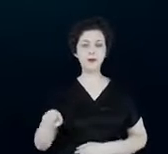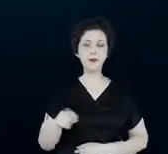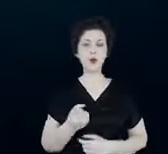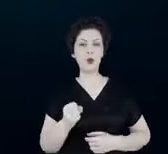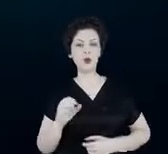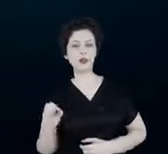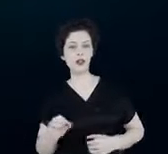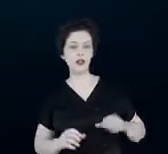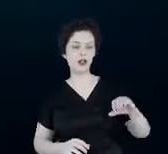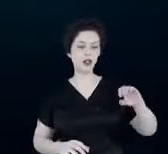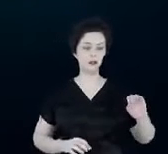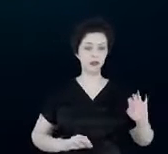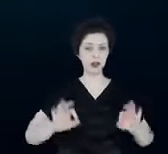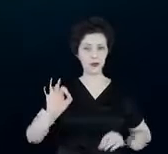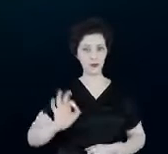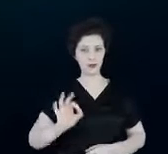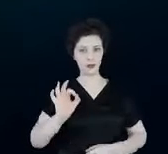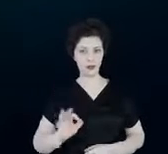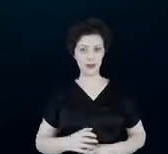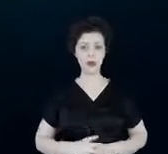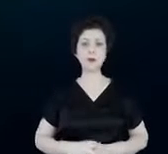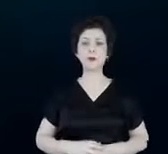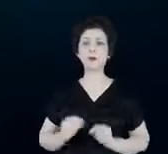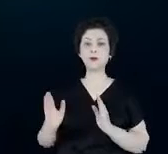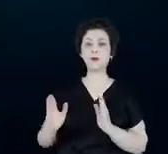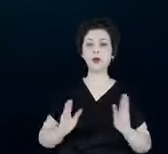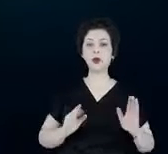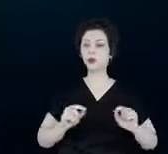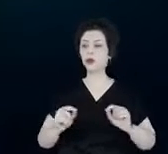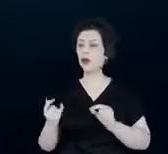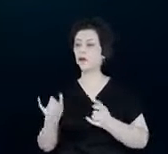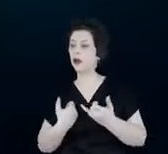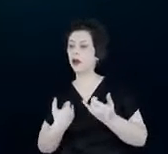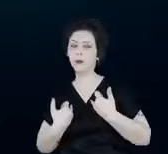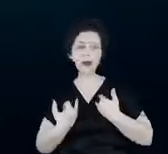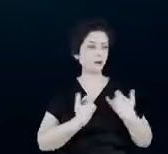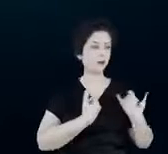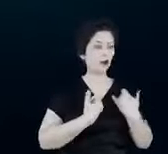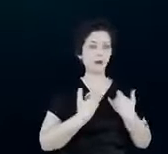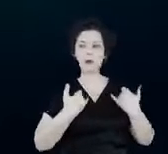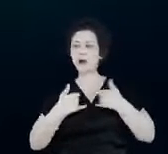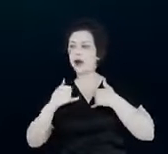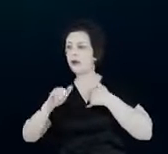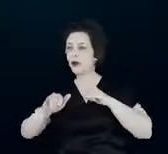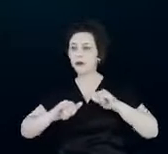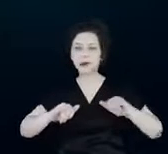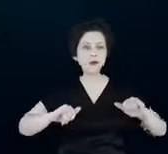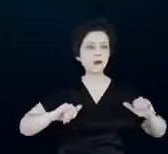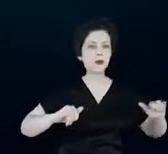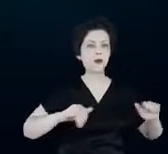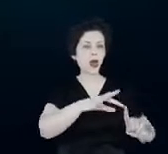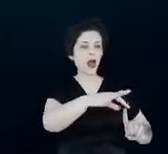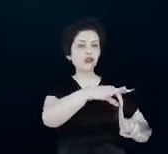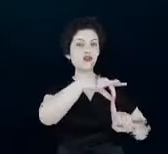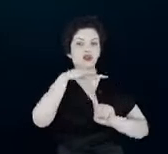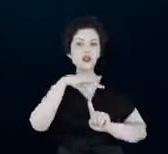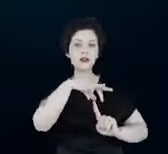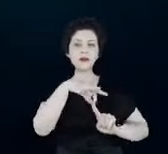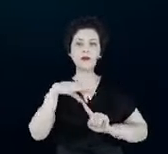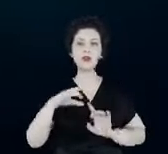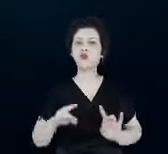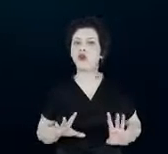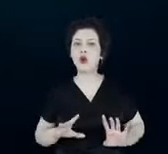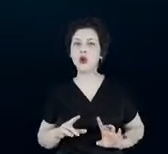noventa porcento dos clientes respectivamente vieram do boca-a-boca não precisa mais gastar em marketing você simplesmente faz um bom produto